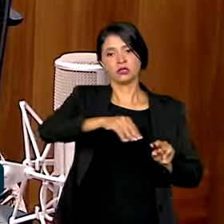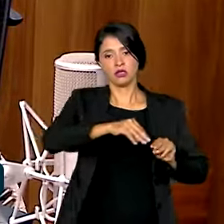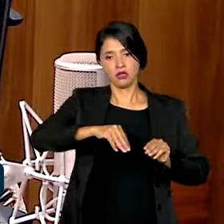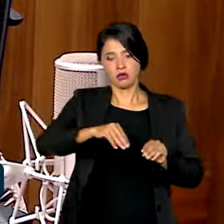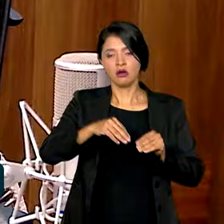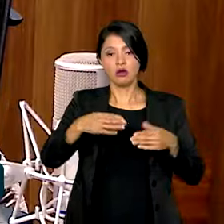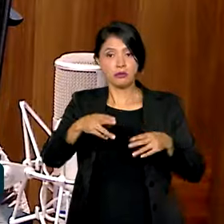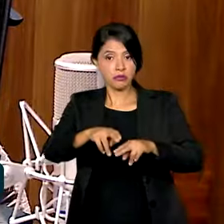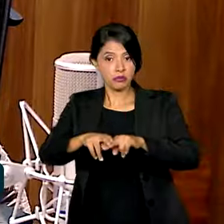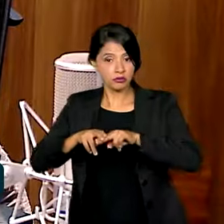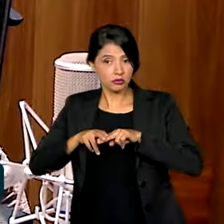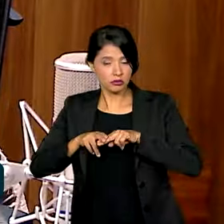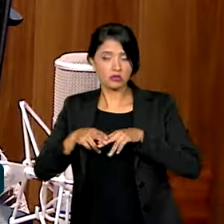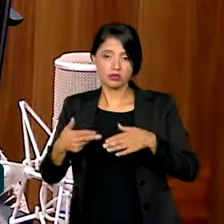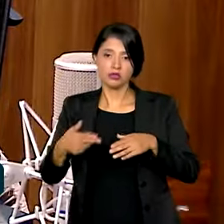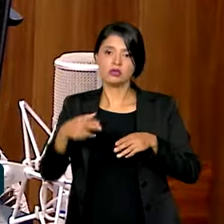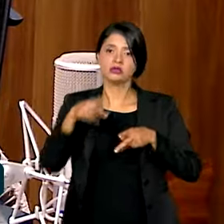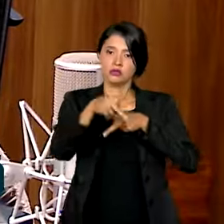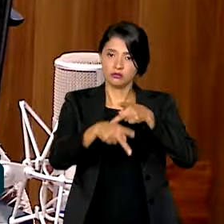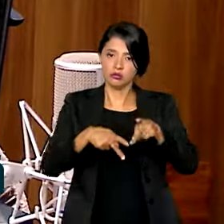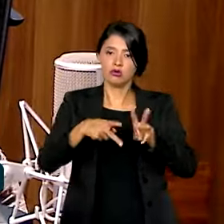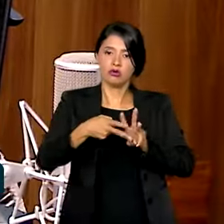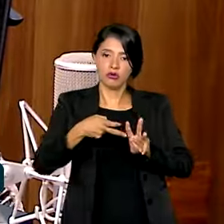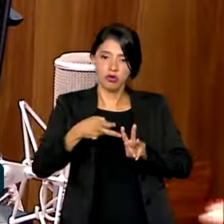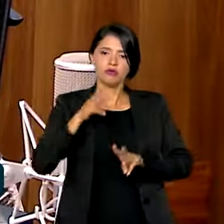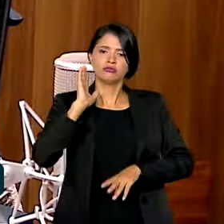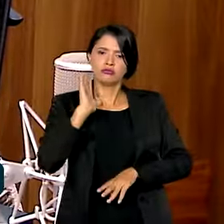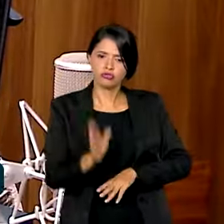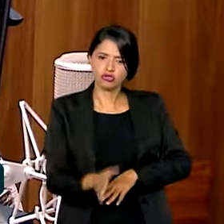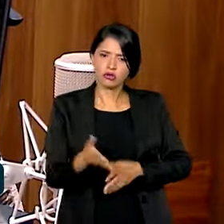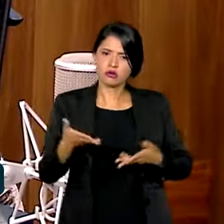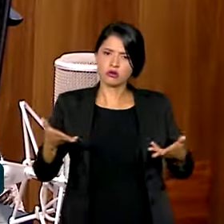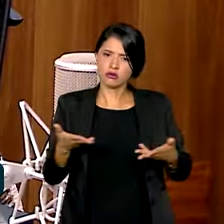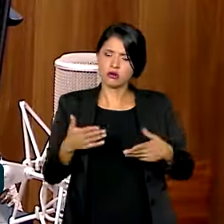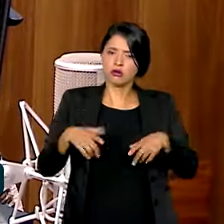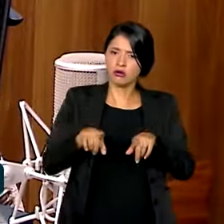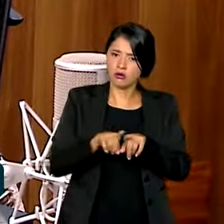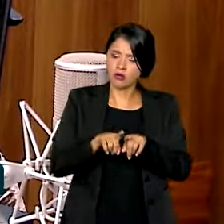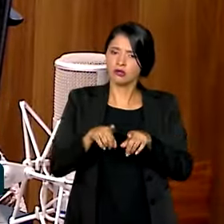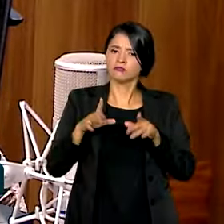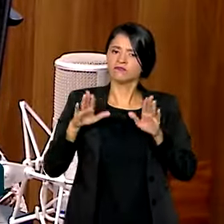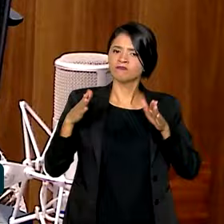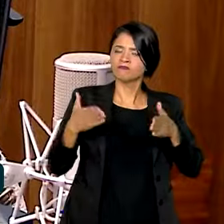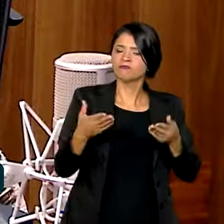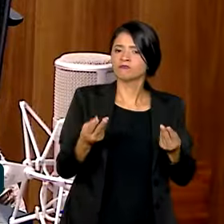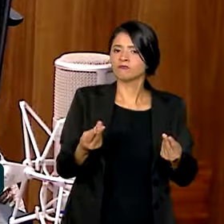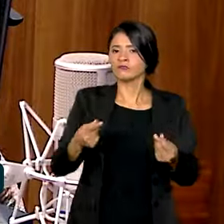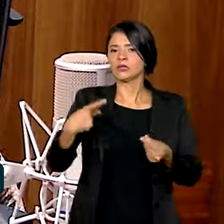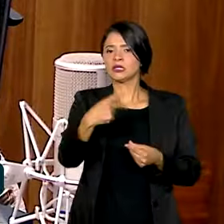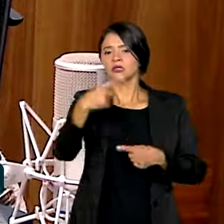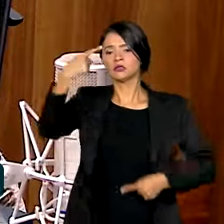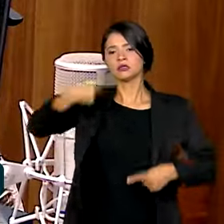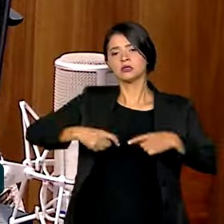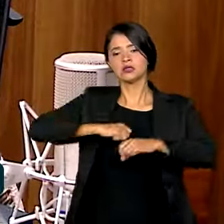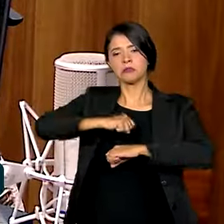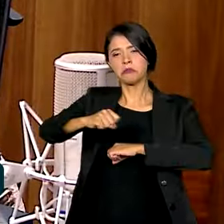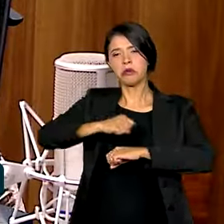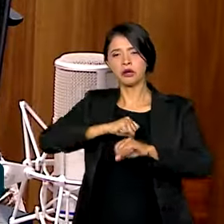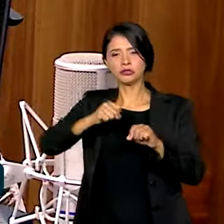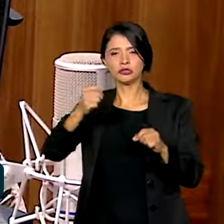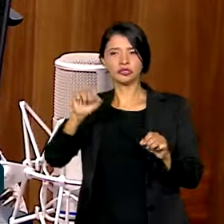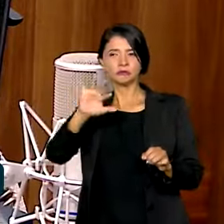por isso os povos indígenas já estão agora também no centro, né, desses debates